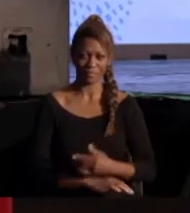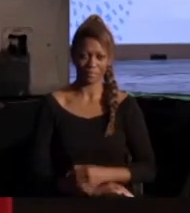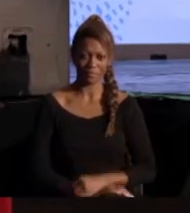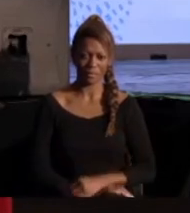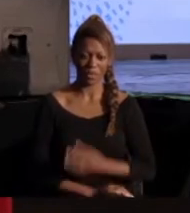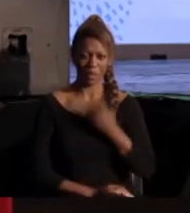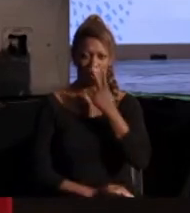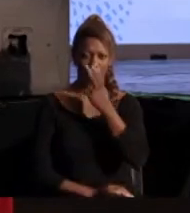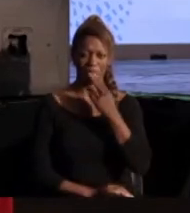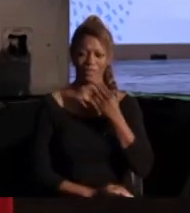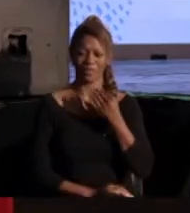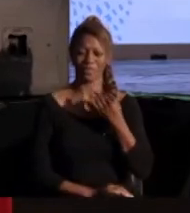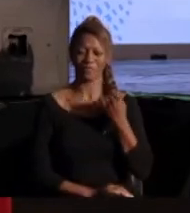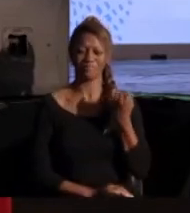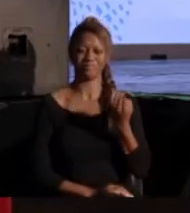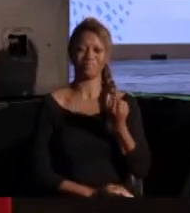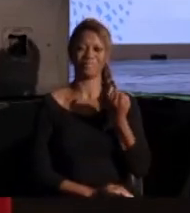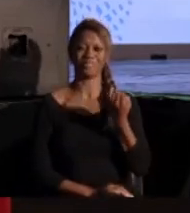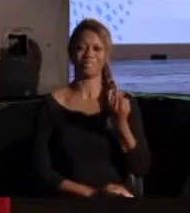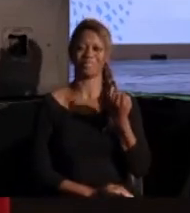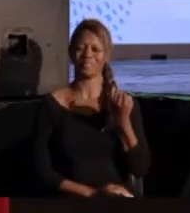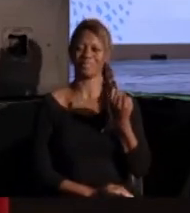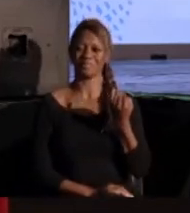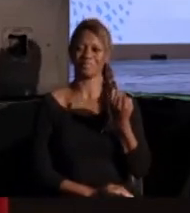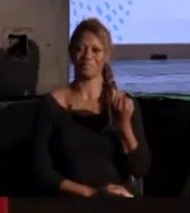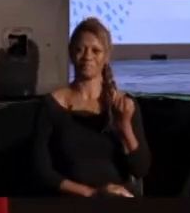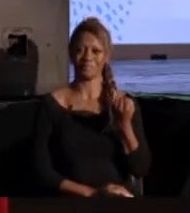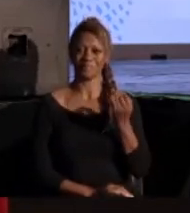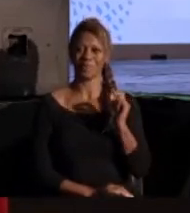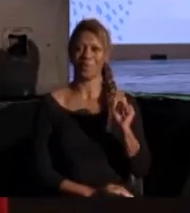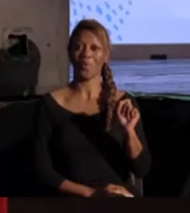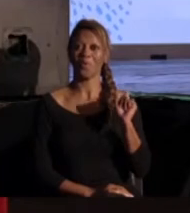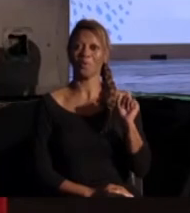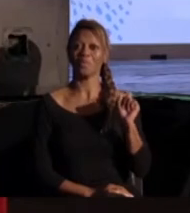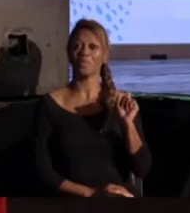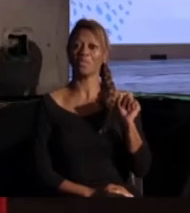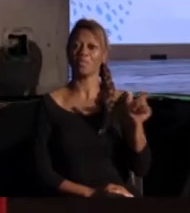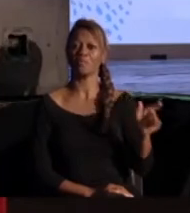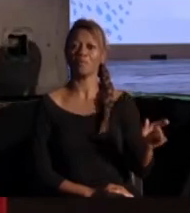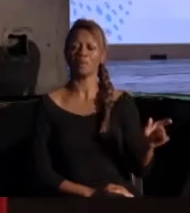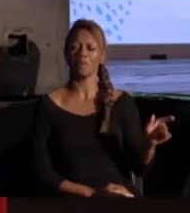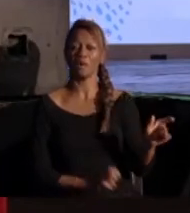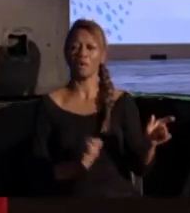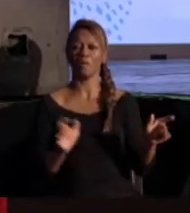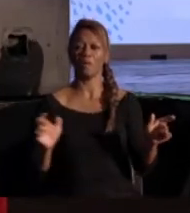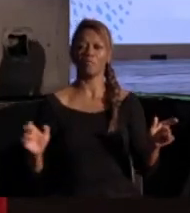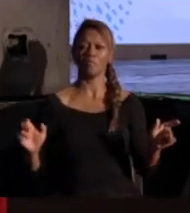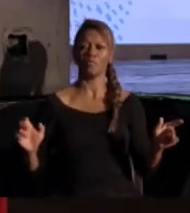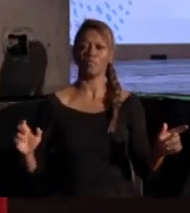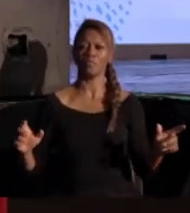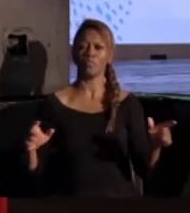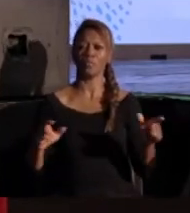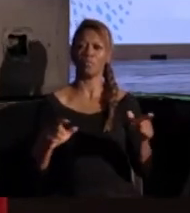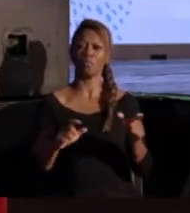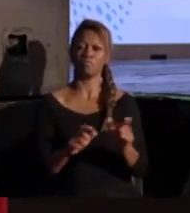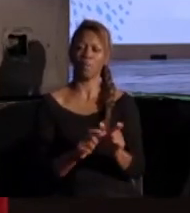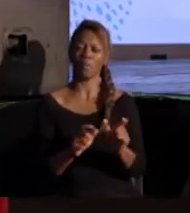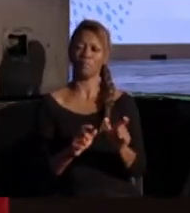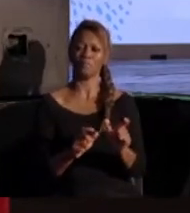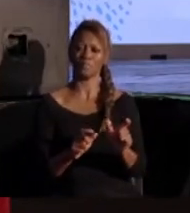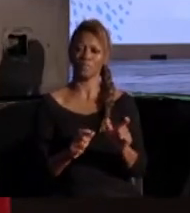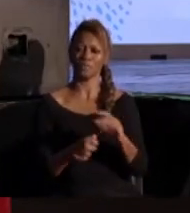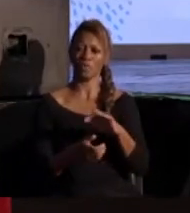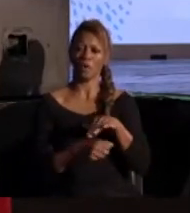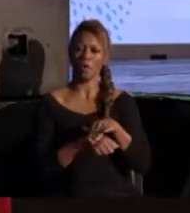Acho que foi muito importante as colocações, a composição de toda essa conversa que